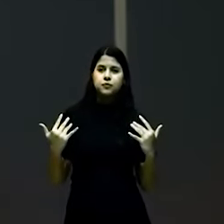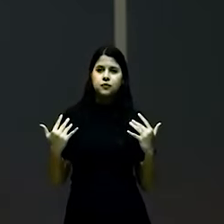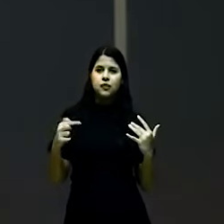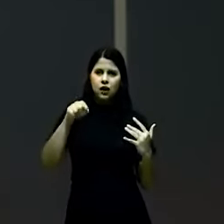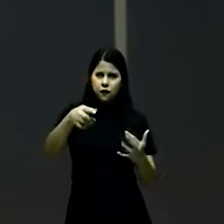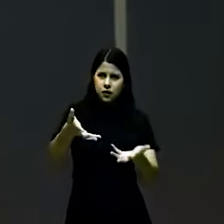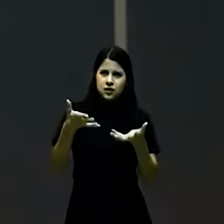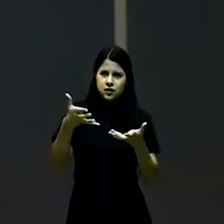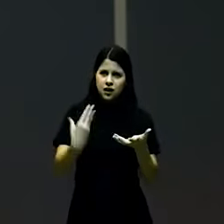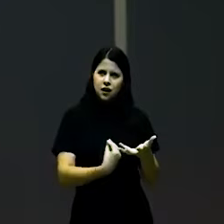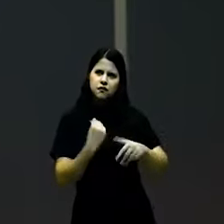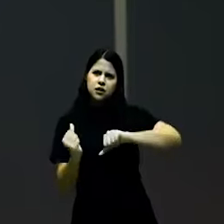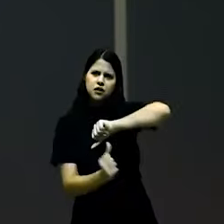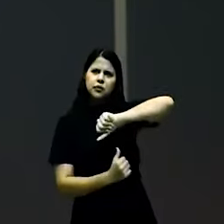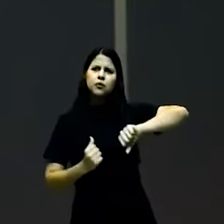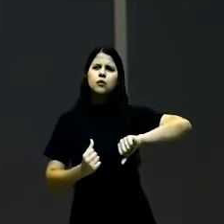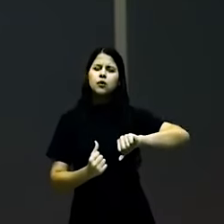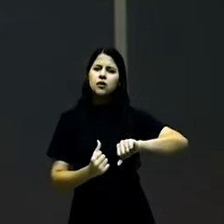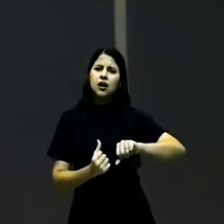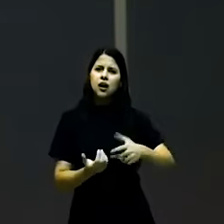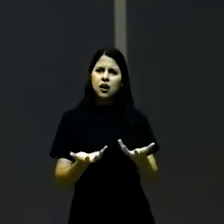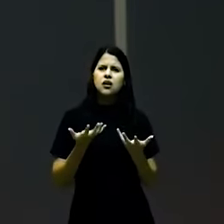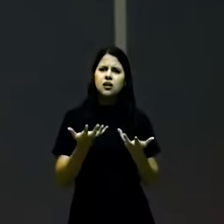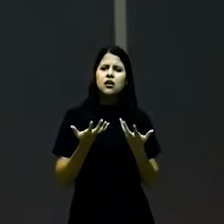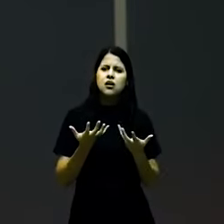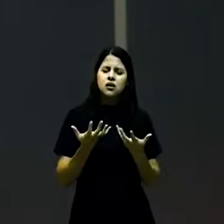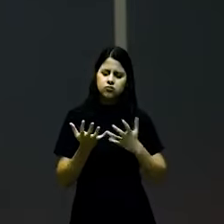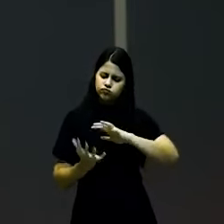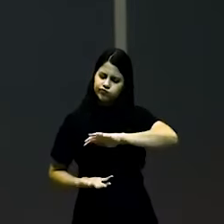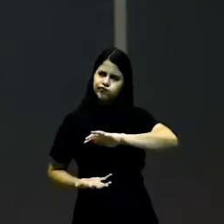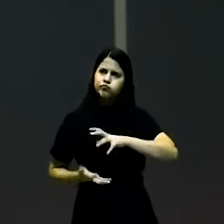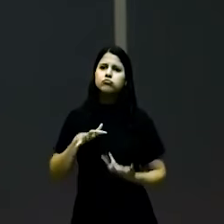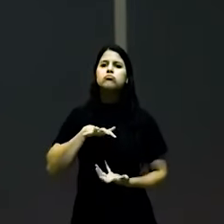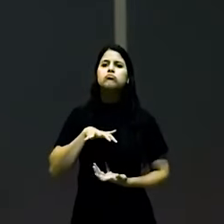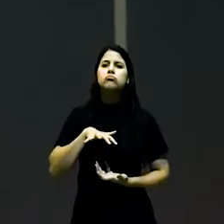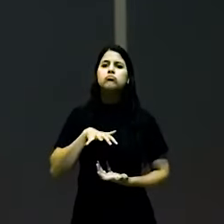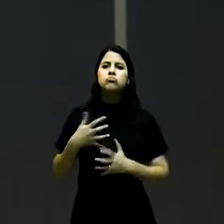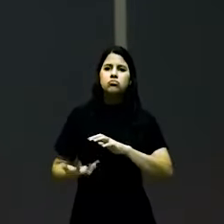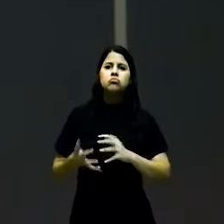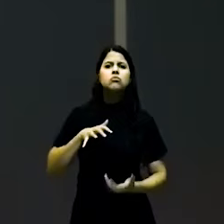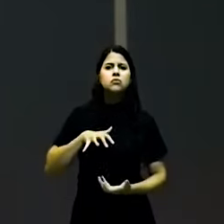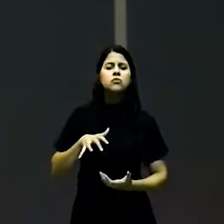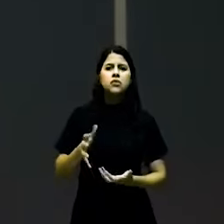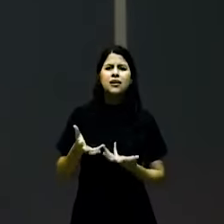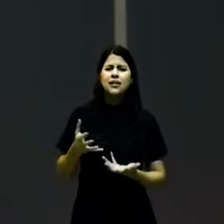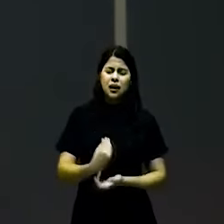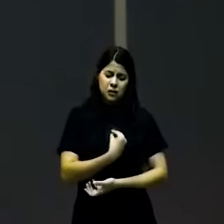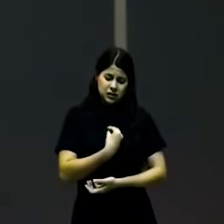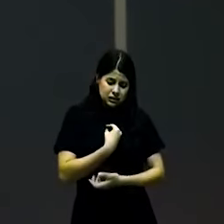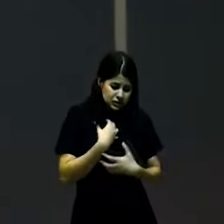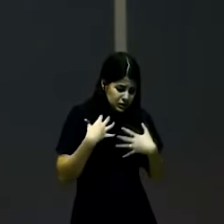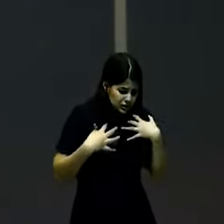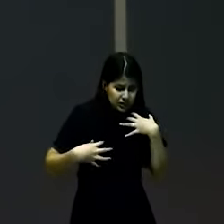Você que quer uma mudança, você que quer uma transformação, você que tem vivido uma vida